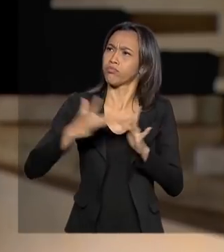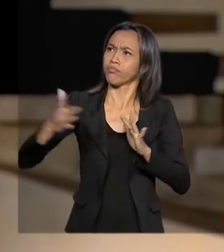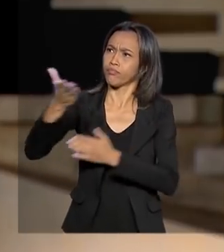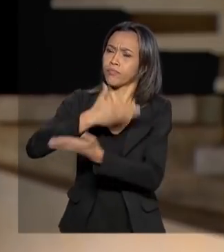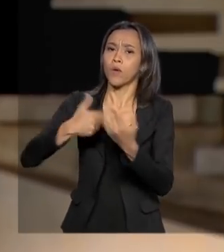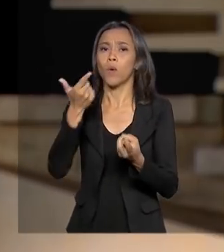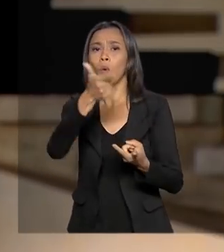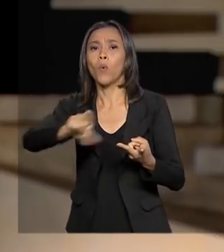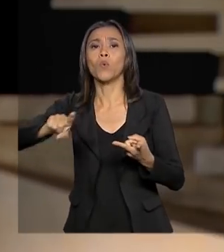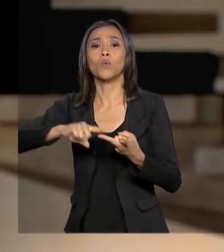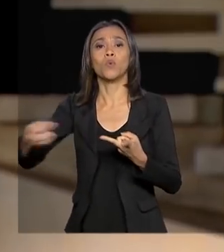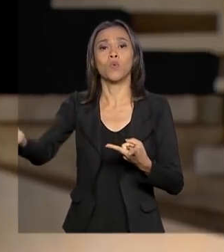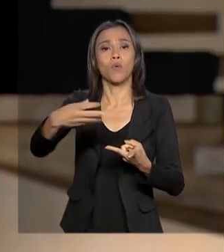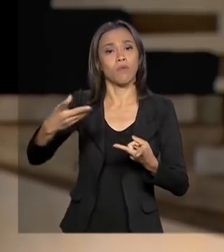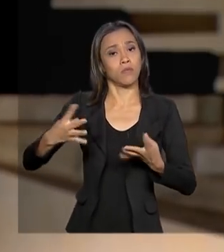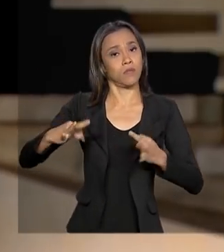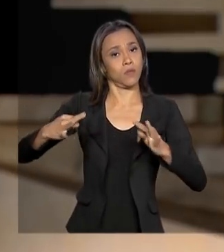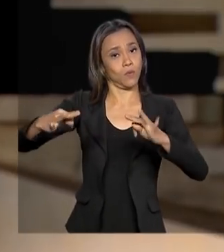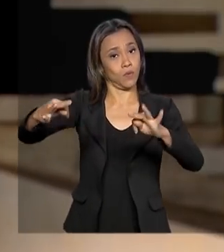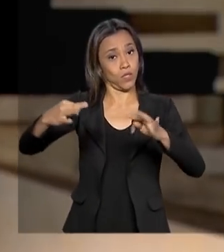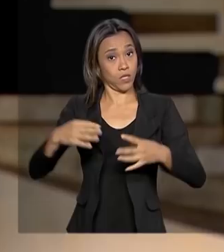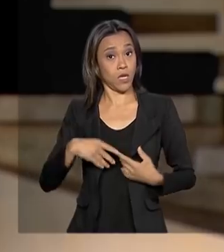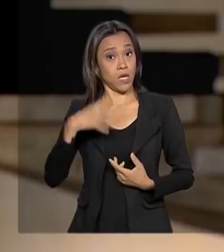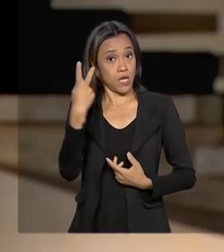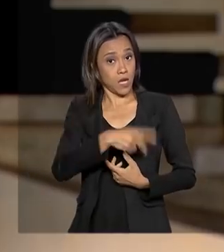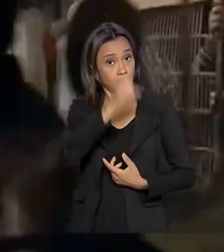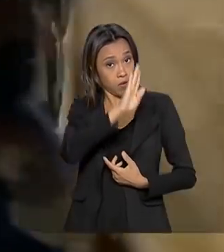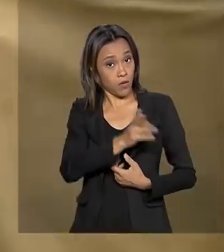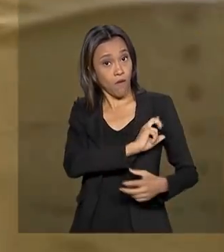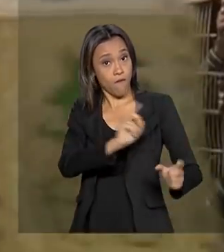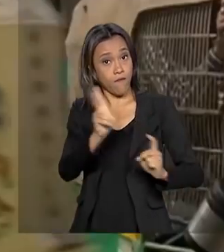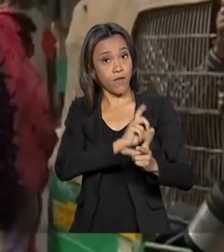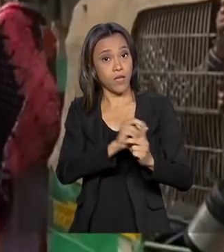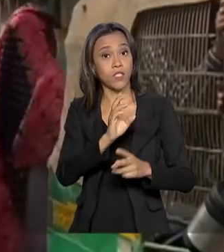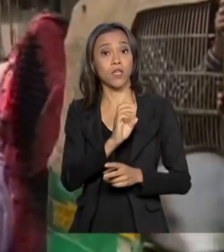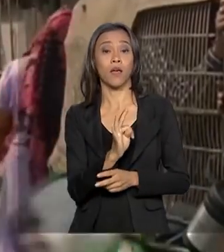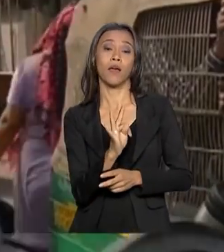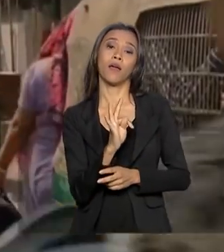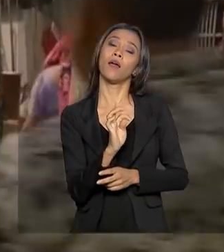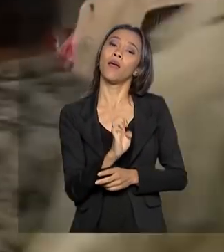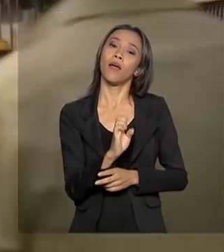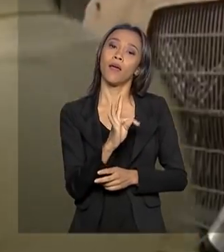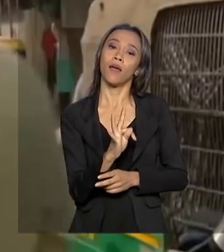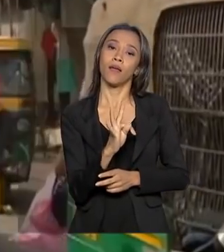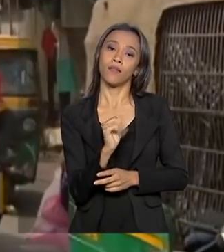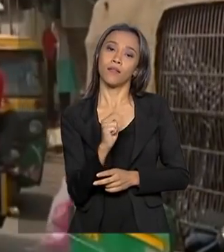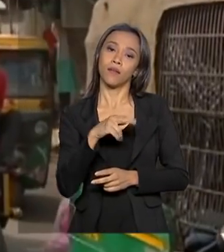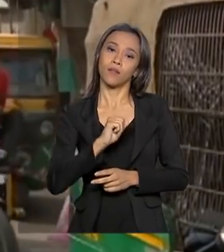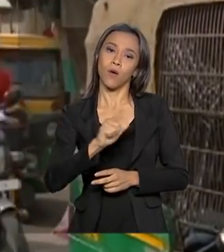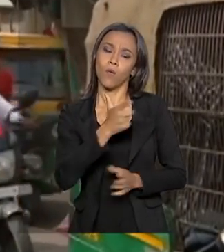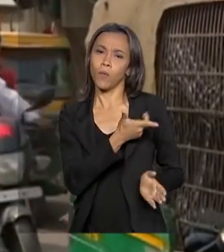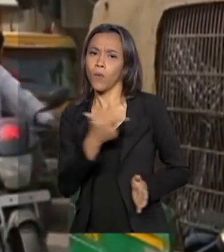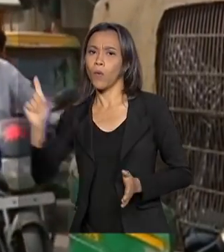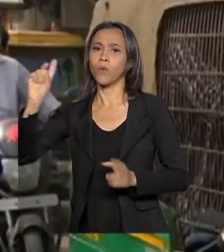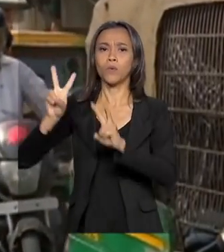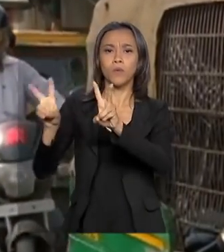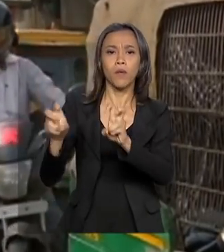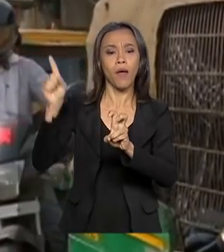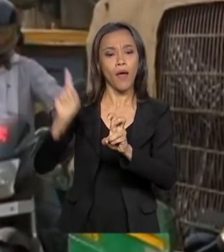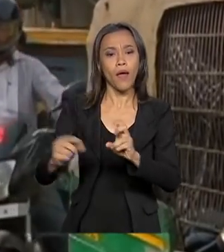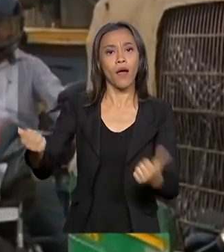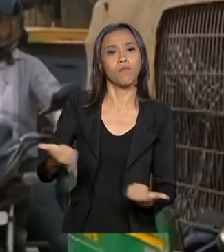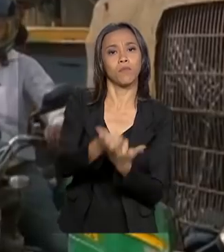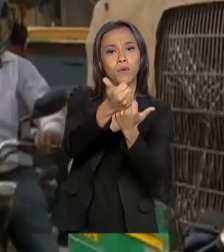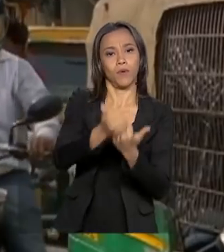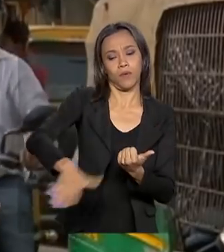tecnologias, como o etanol de segunda geração, que o Brasil já produz comercialmente. Outro destaque são os acordos de cooperação econômica, que